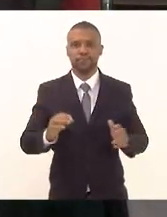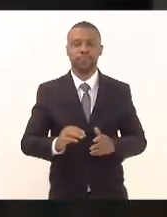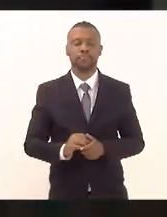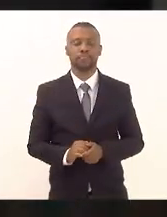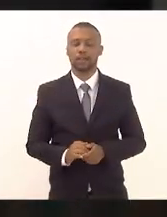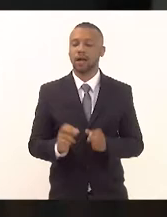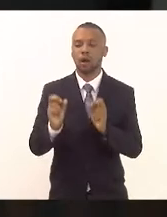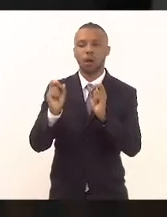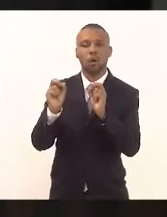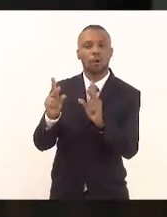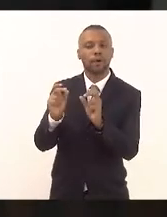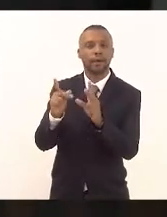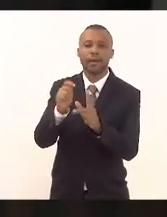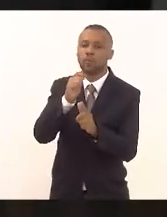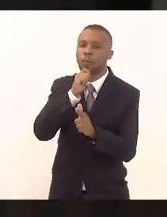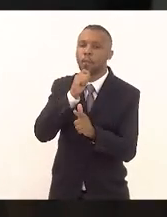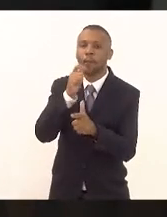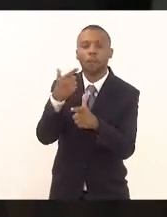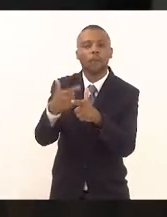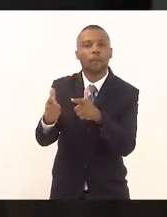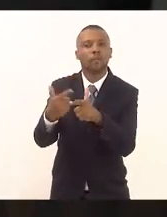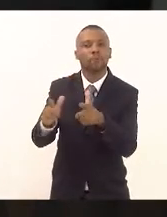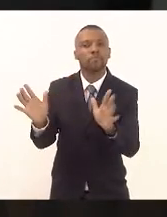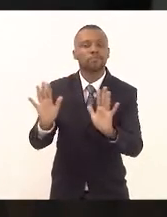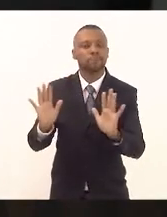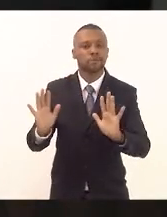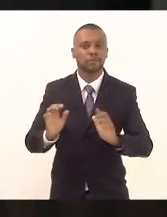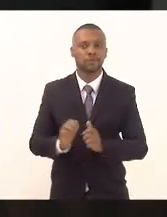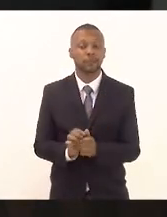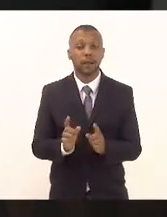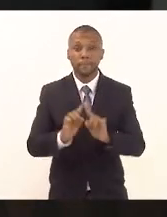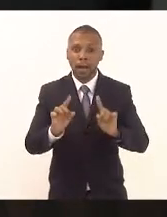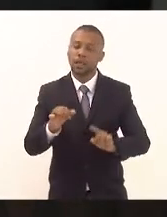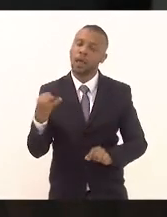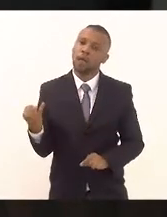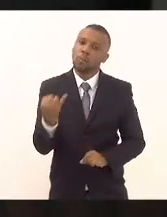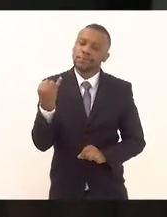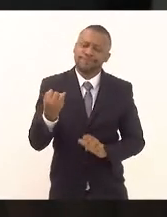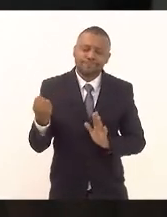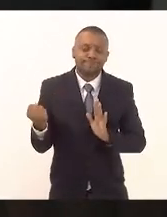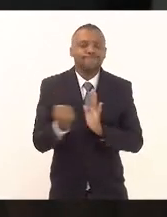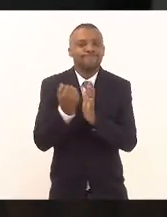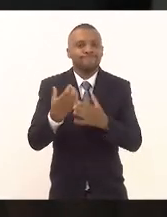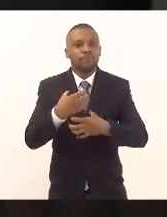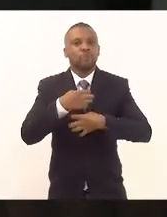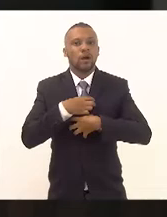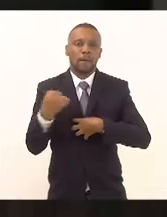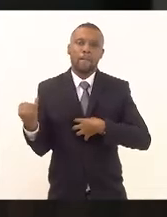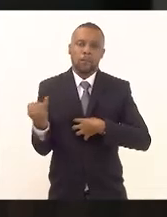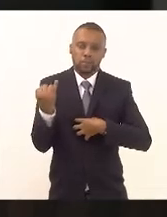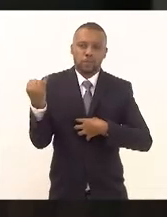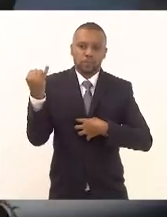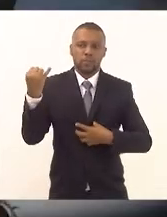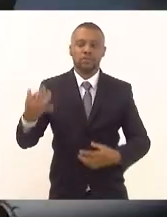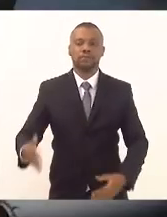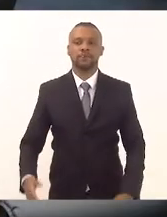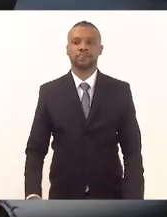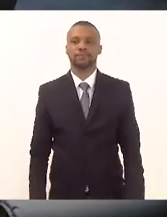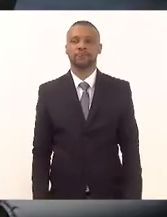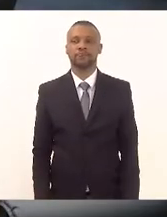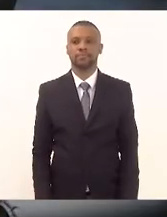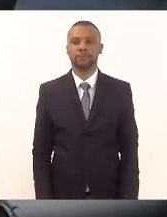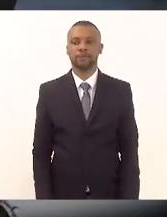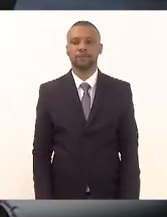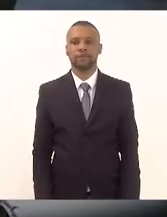Ok. Lucinha, não, mas é importante, não, muito importante. Na hora da CPI, é só isso. Libera ele.